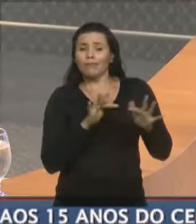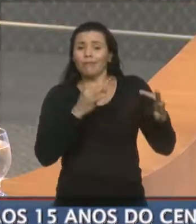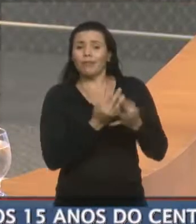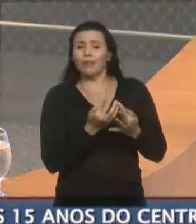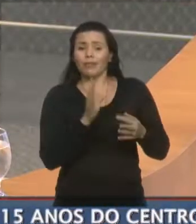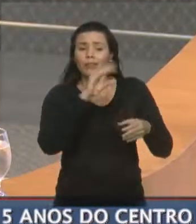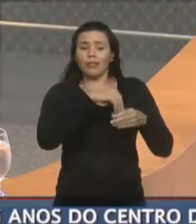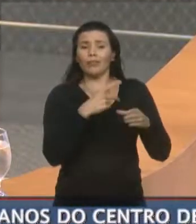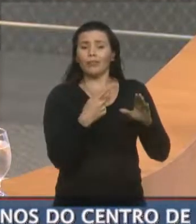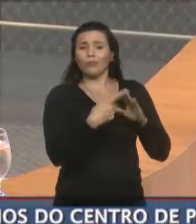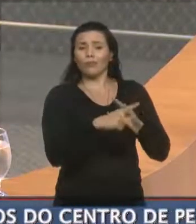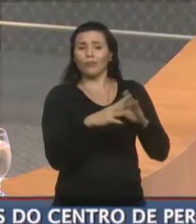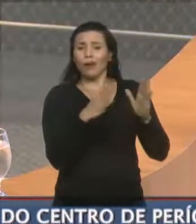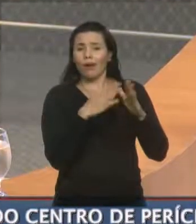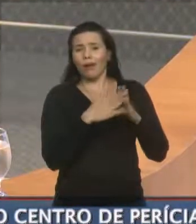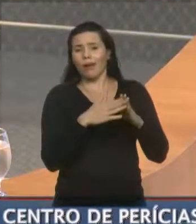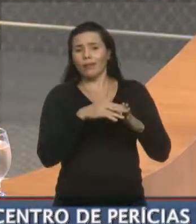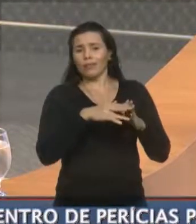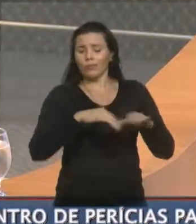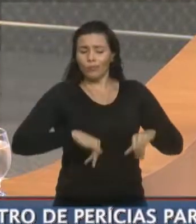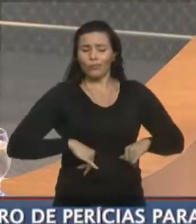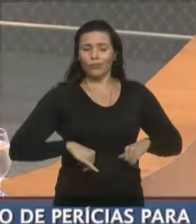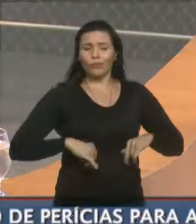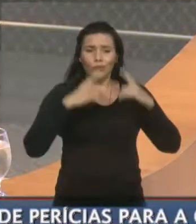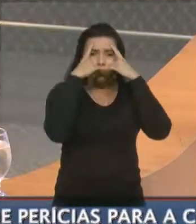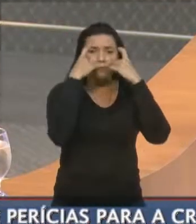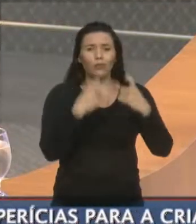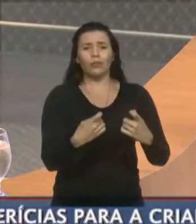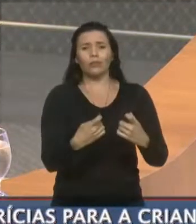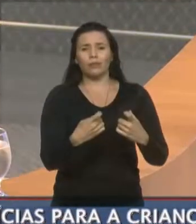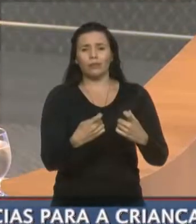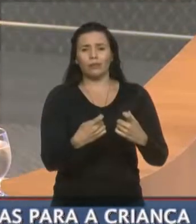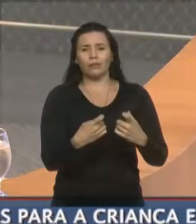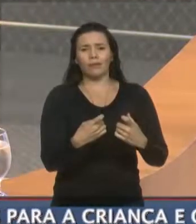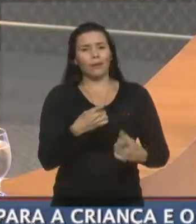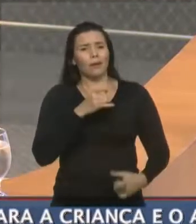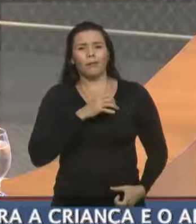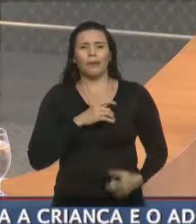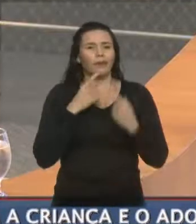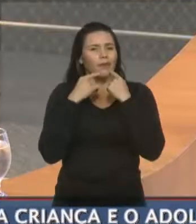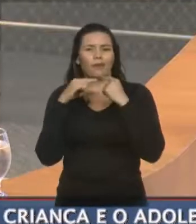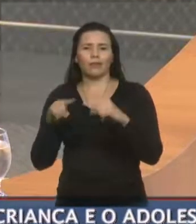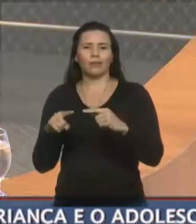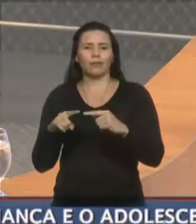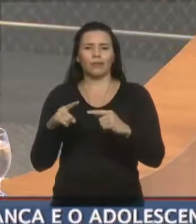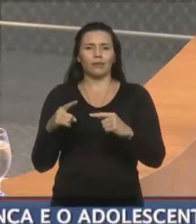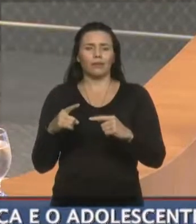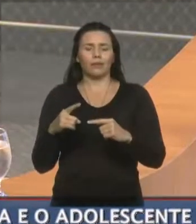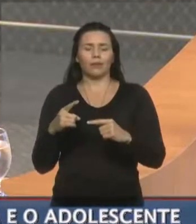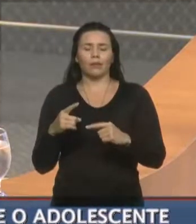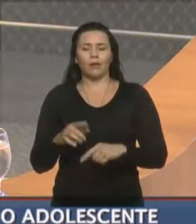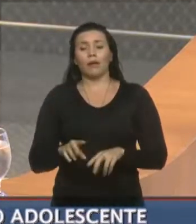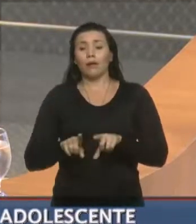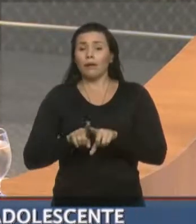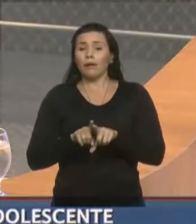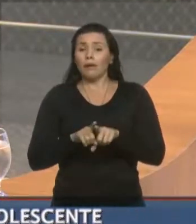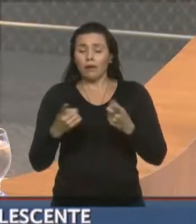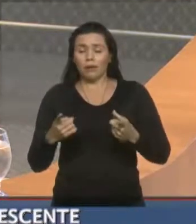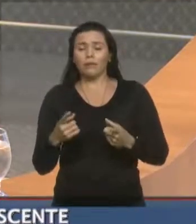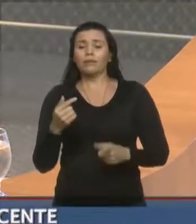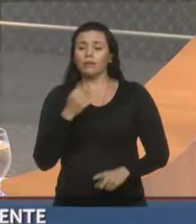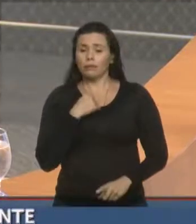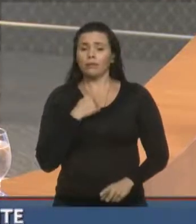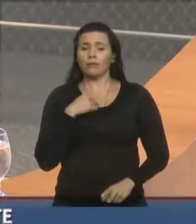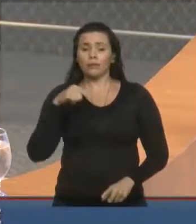mais do que parabenizar, deputado Zito, nós, neste ato, aqui na Assembleia Legislativa, além de